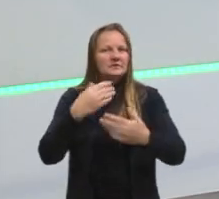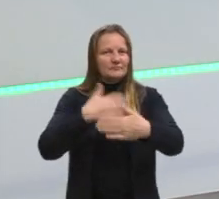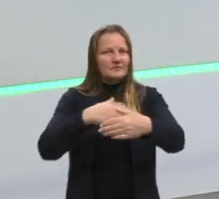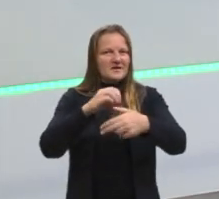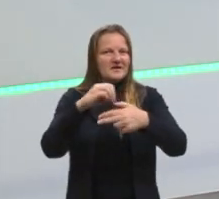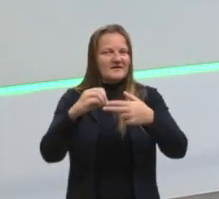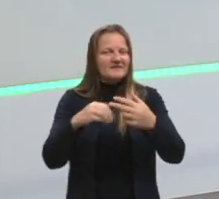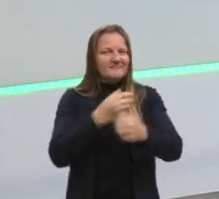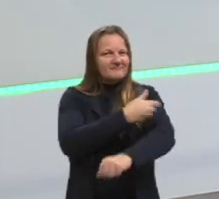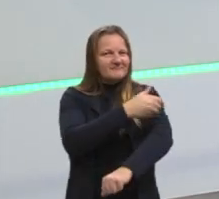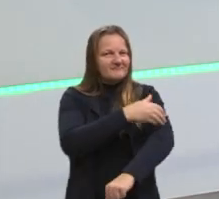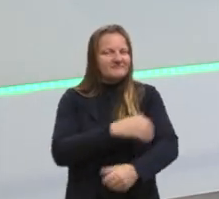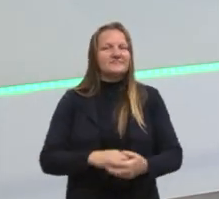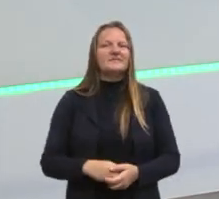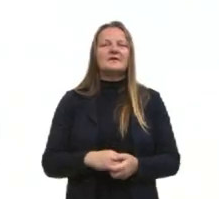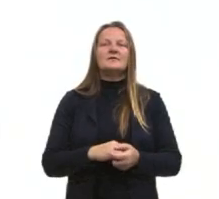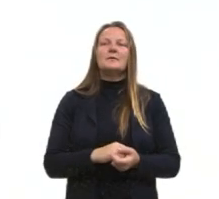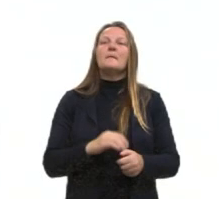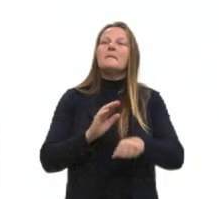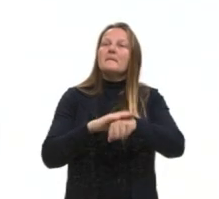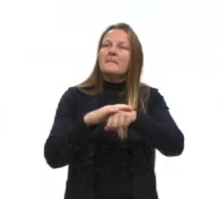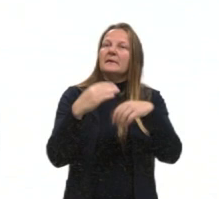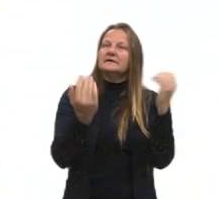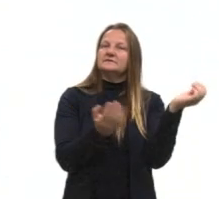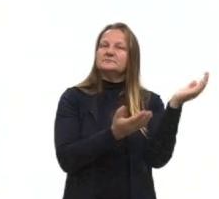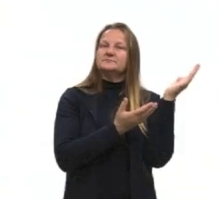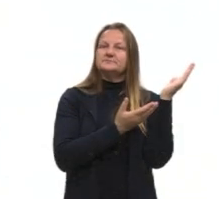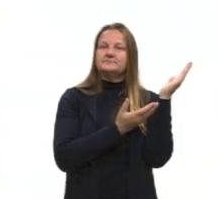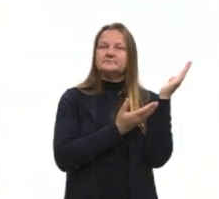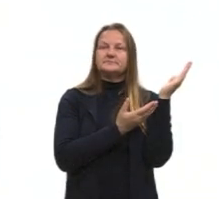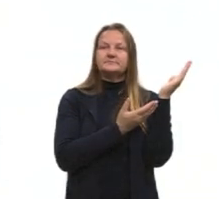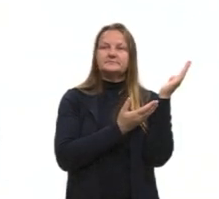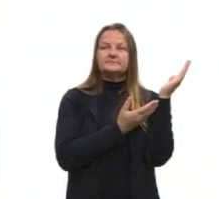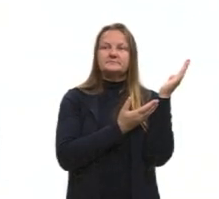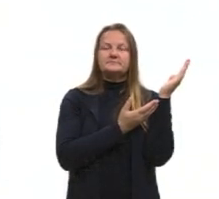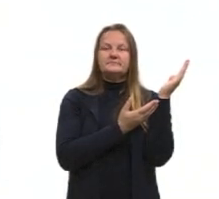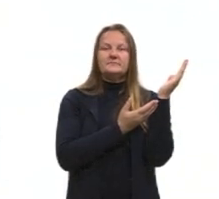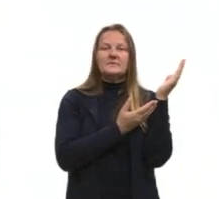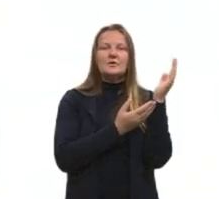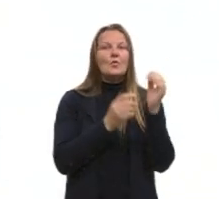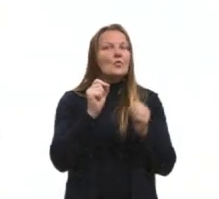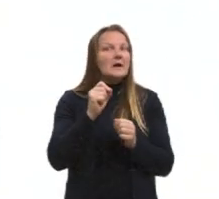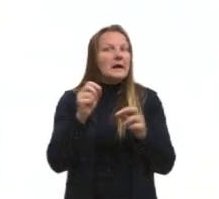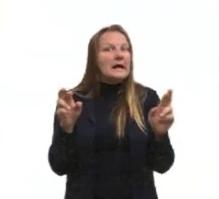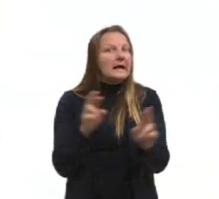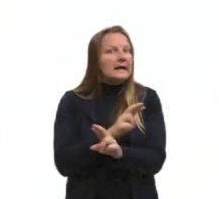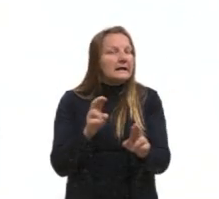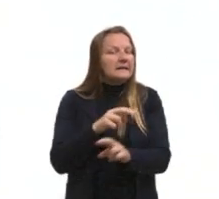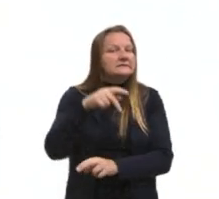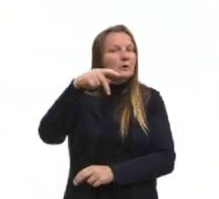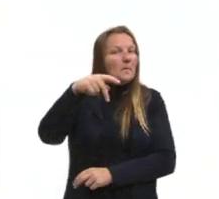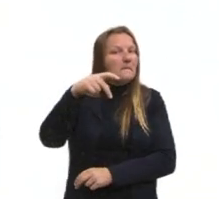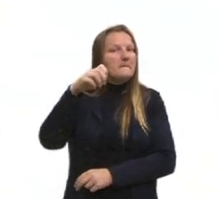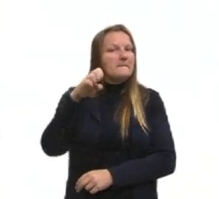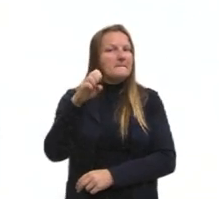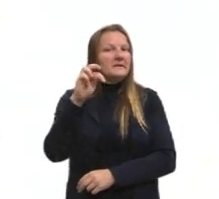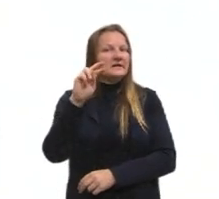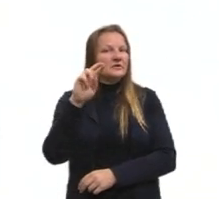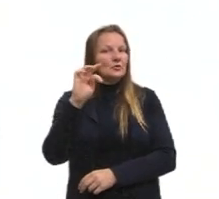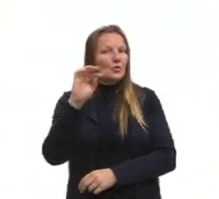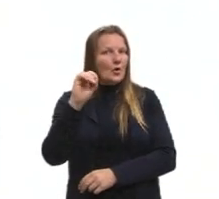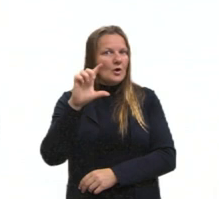um aqui slide que que eu falei para vocês diretamente relacionado a o petróleo tá